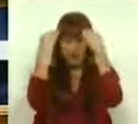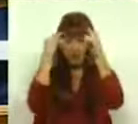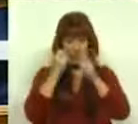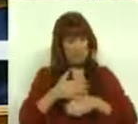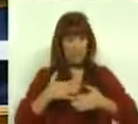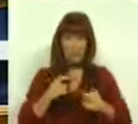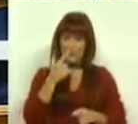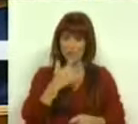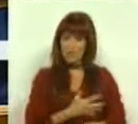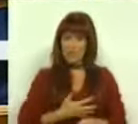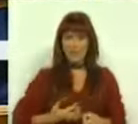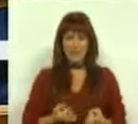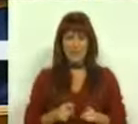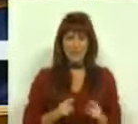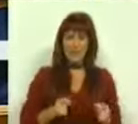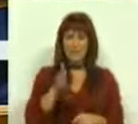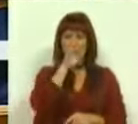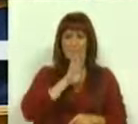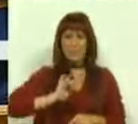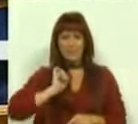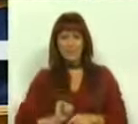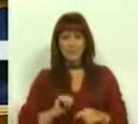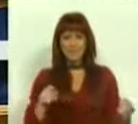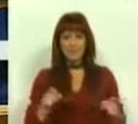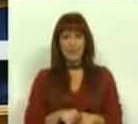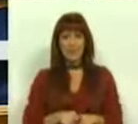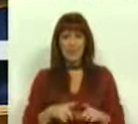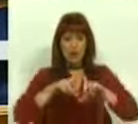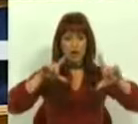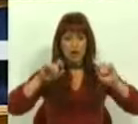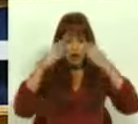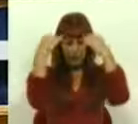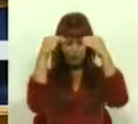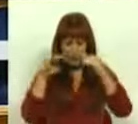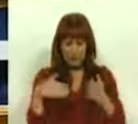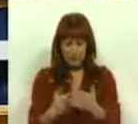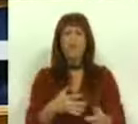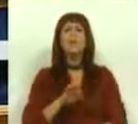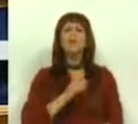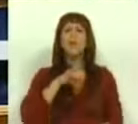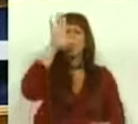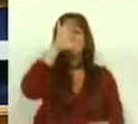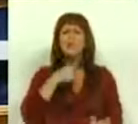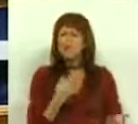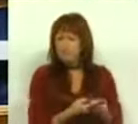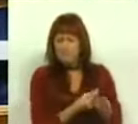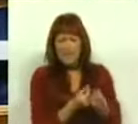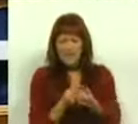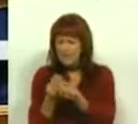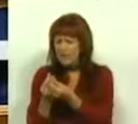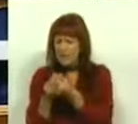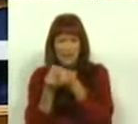formação profissional para desempregados e da implementação do cheque formação. Sr. Primeiro-Ministro, estas matérias